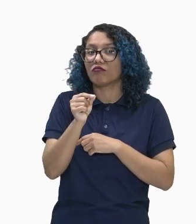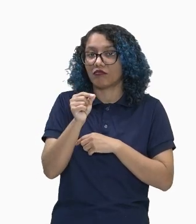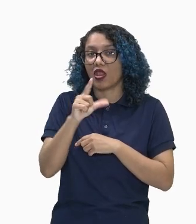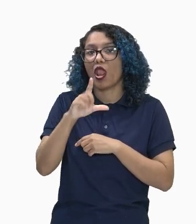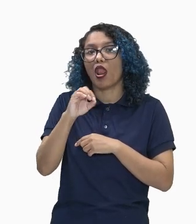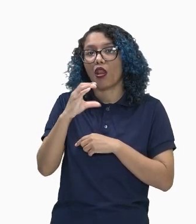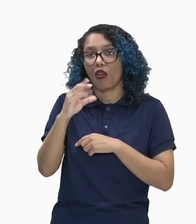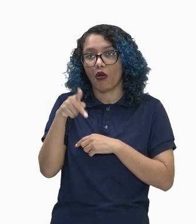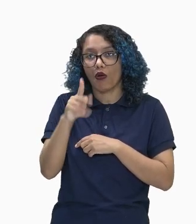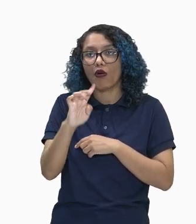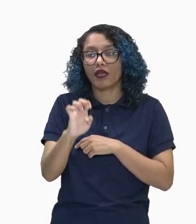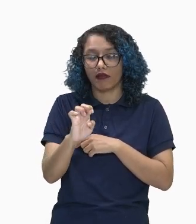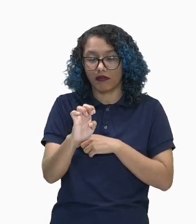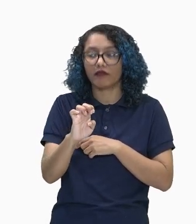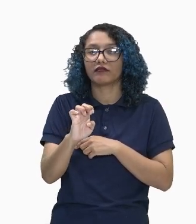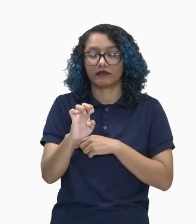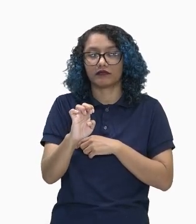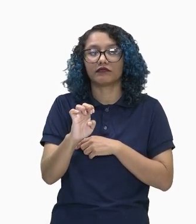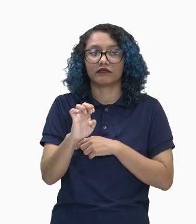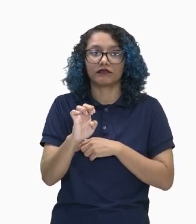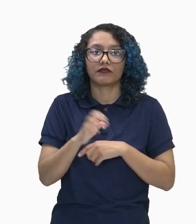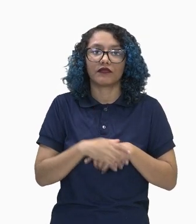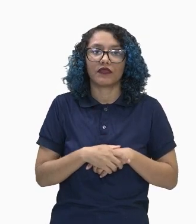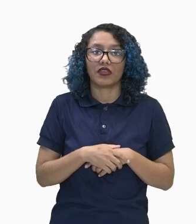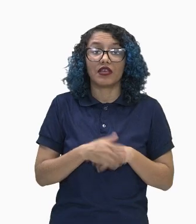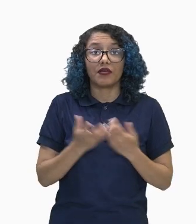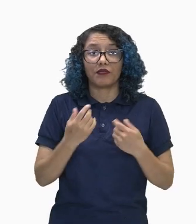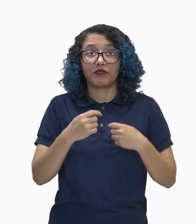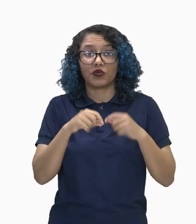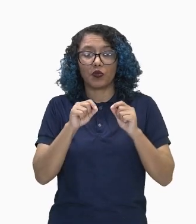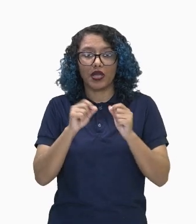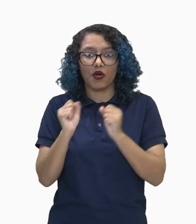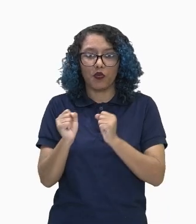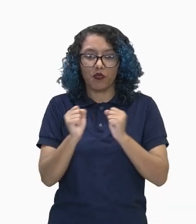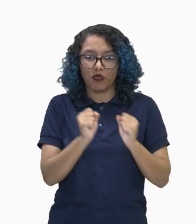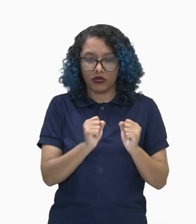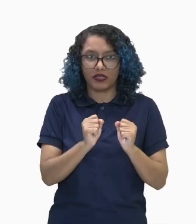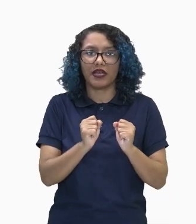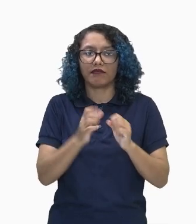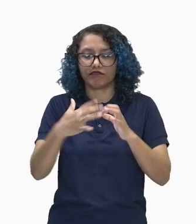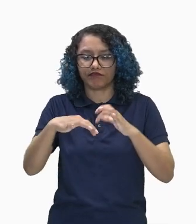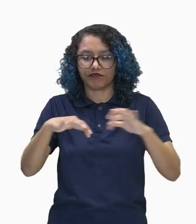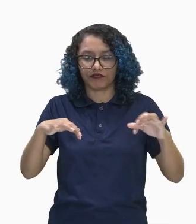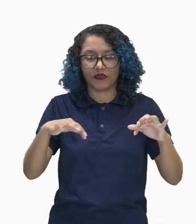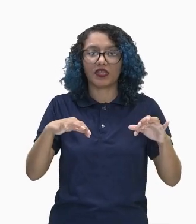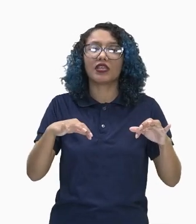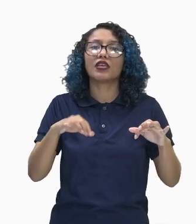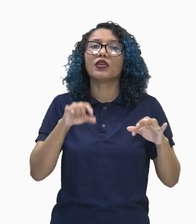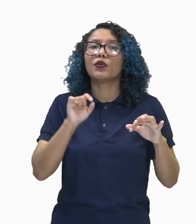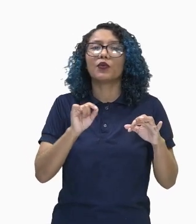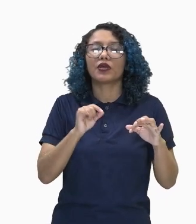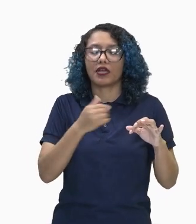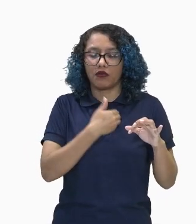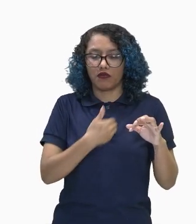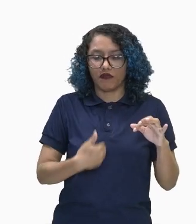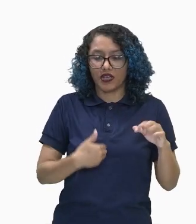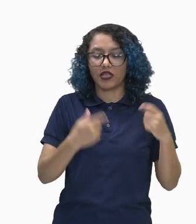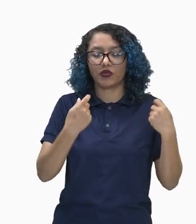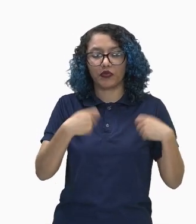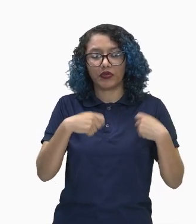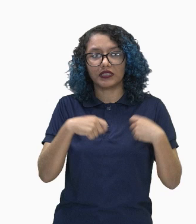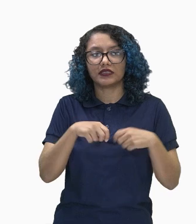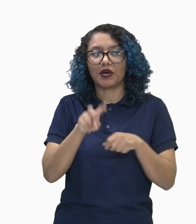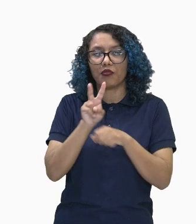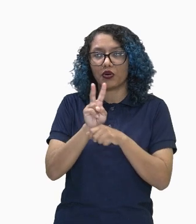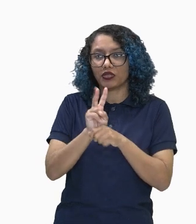a separação de poderes e o Estado como protetor dos direitos naturais.